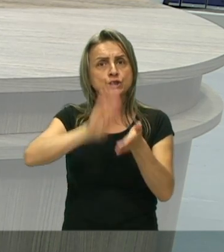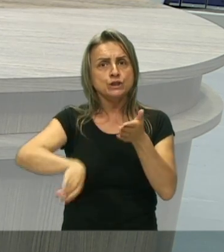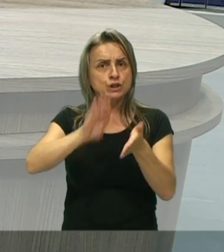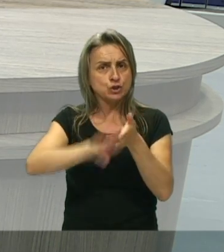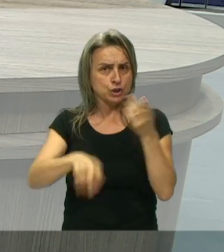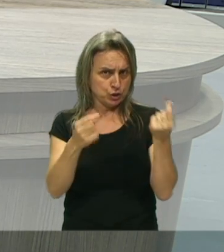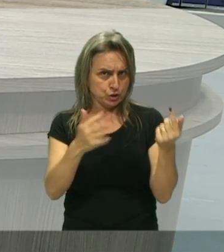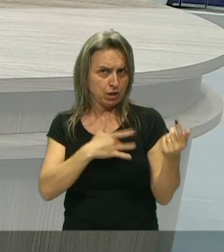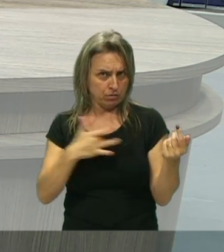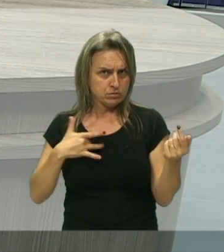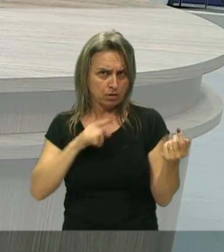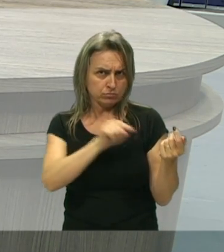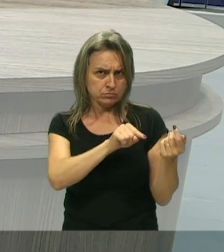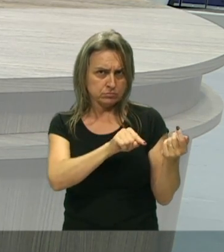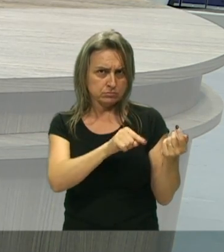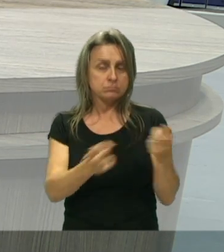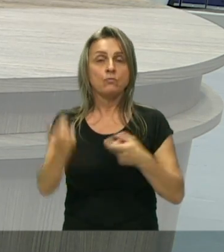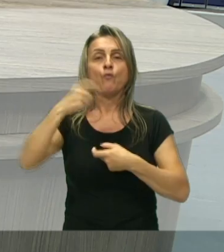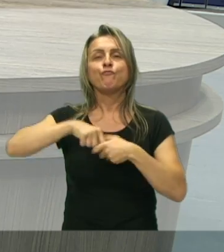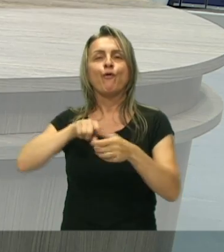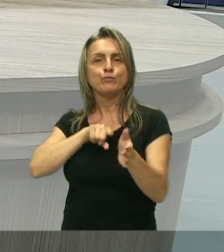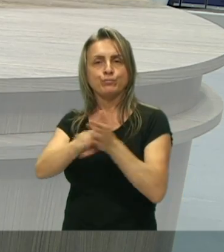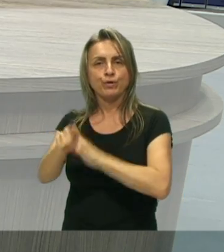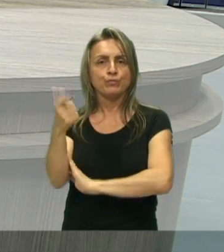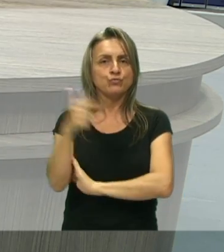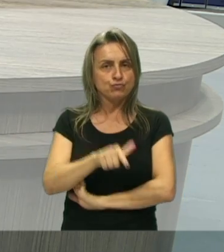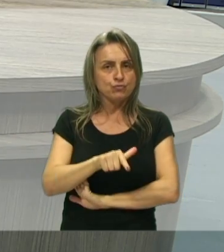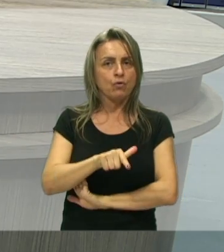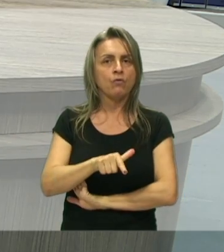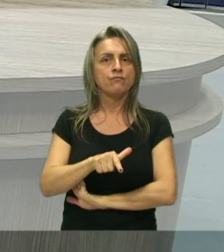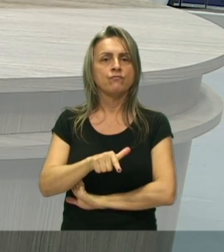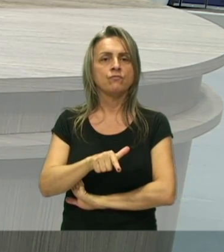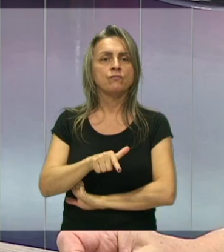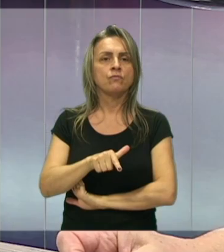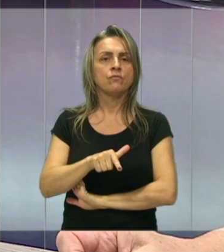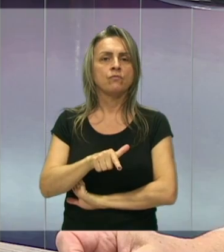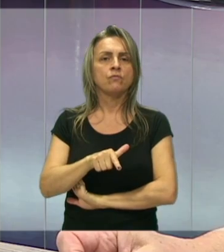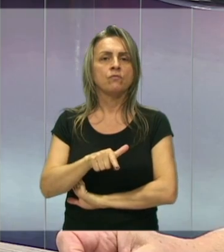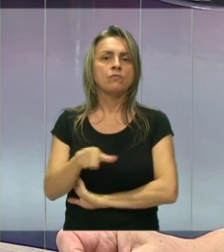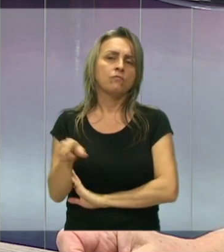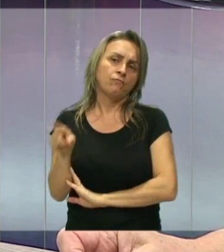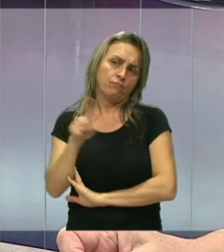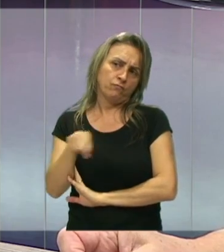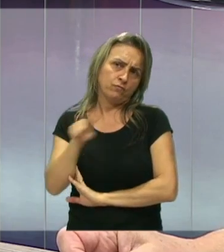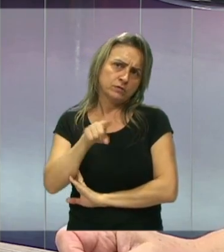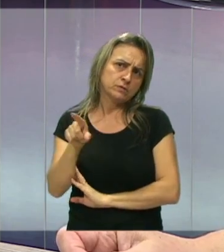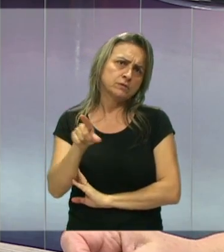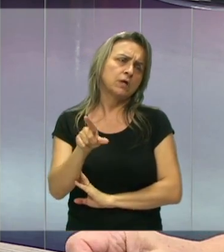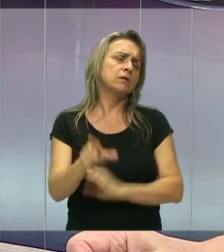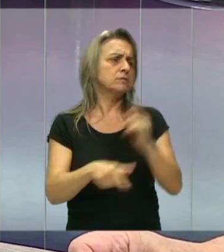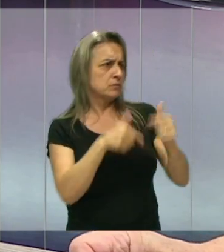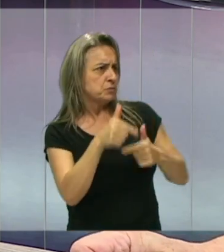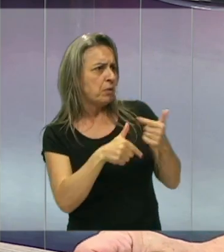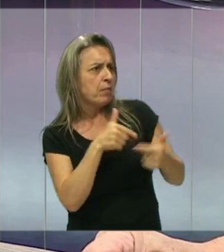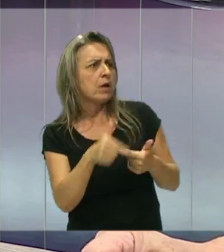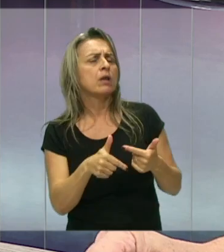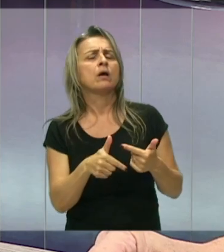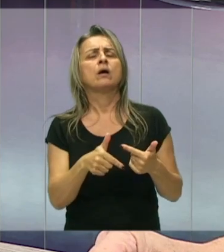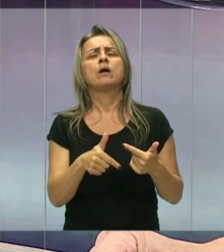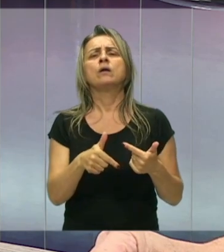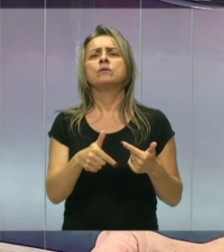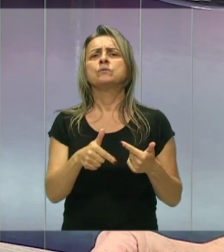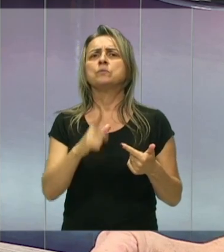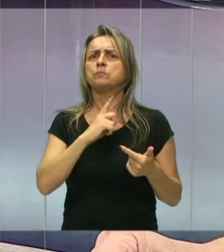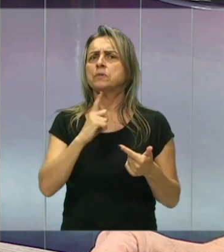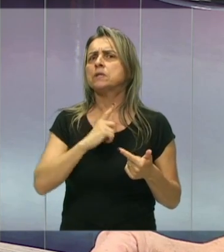daí. Aí eu volto à minha pergunta. Vocês estão aí trabalhando, né, para estabelecer as